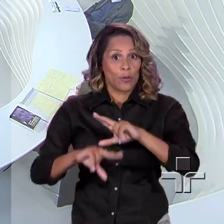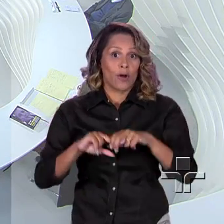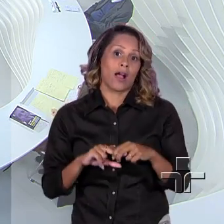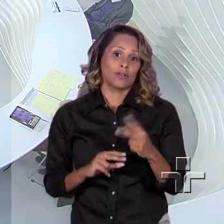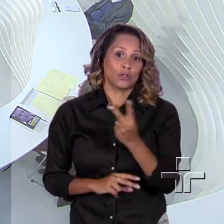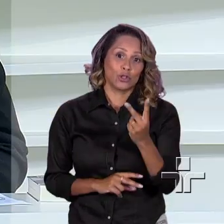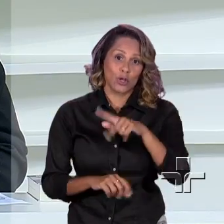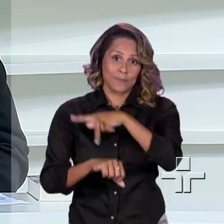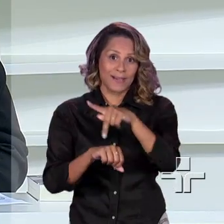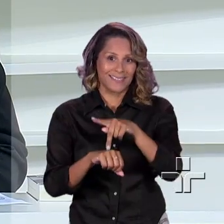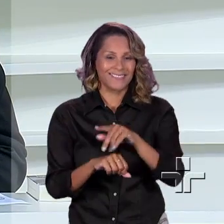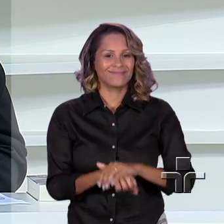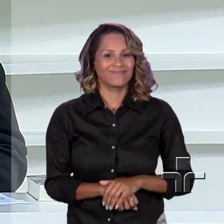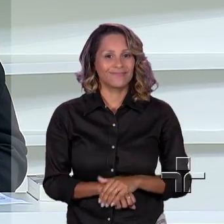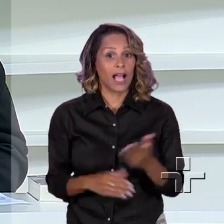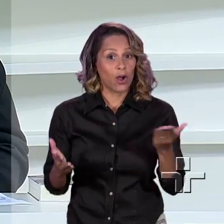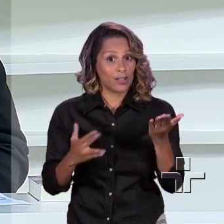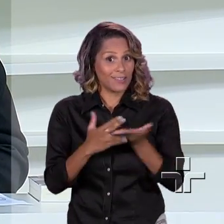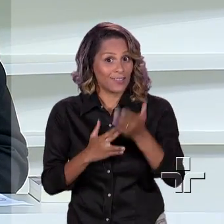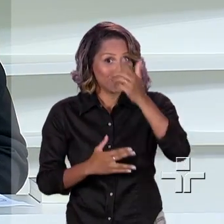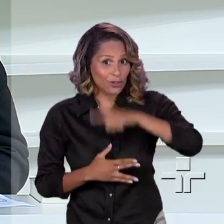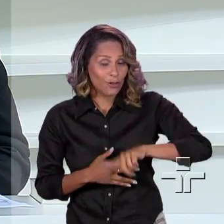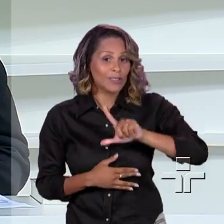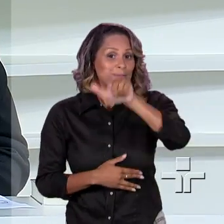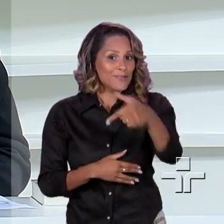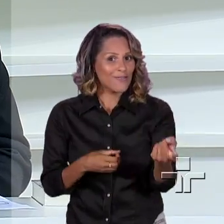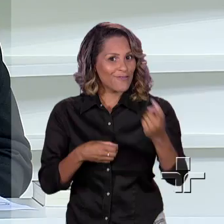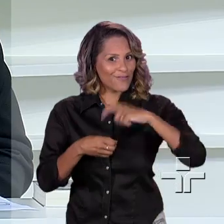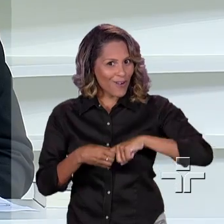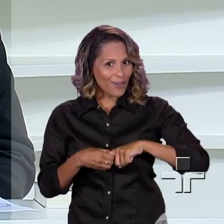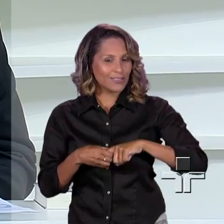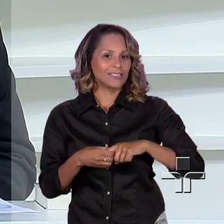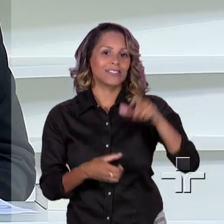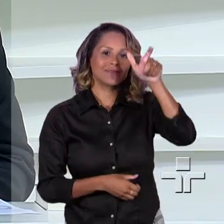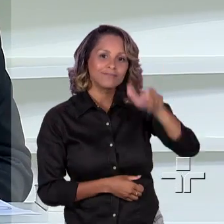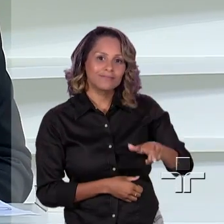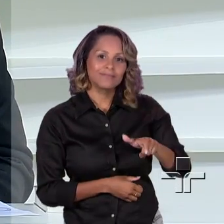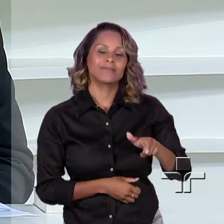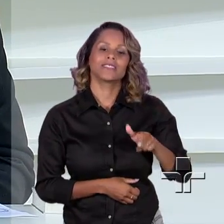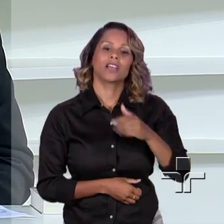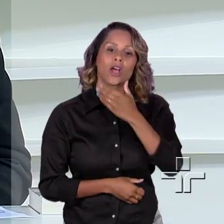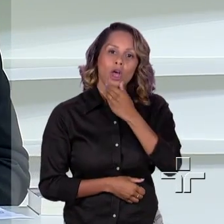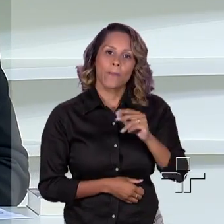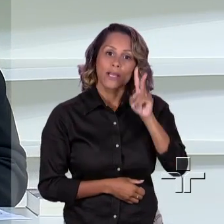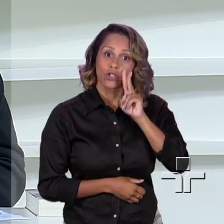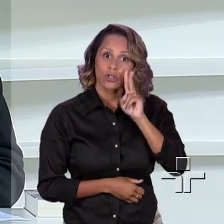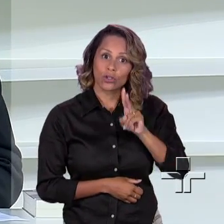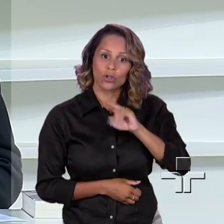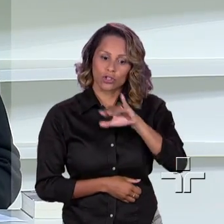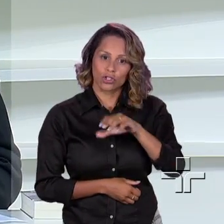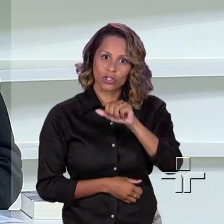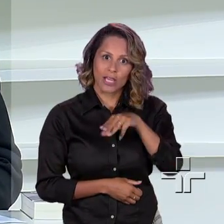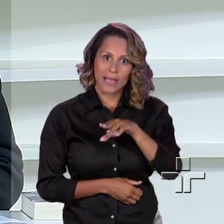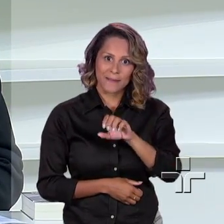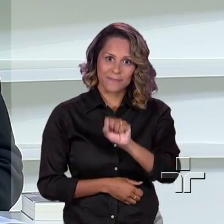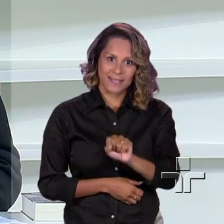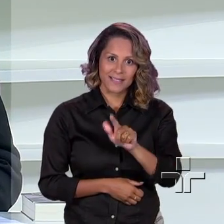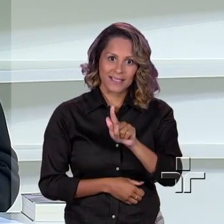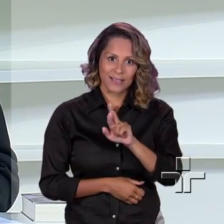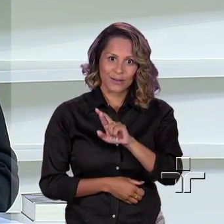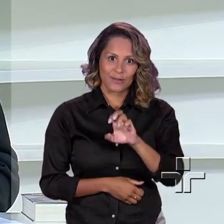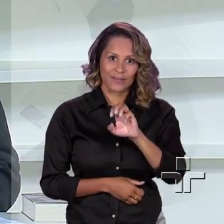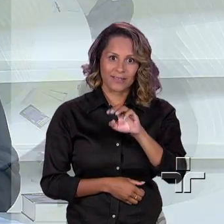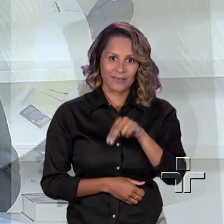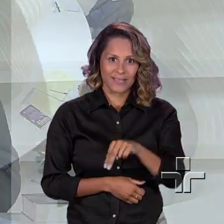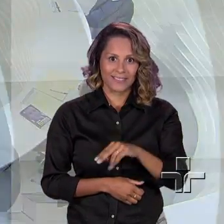ligeiro intervalo e voltamos já com o historiador e brasilianista James Green. É só um instante.